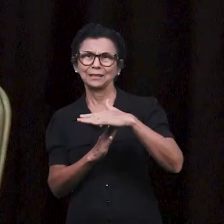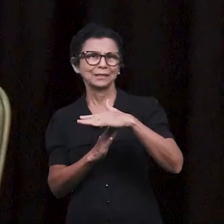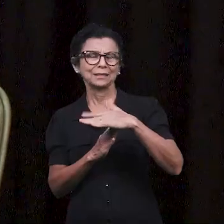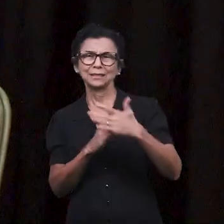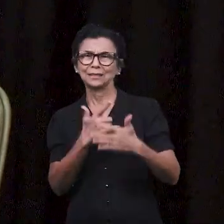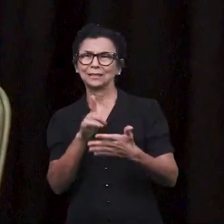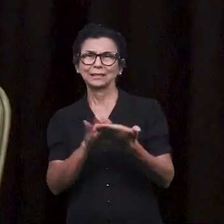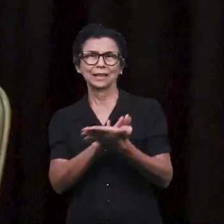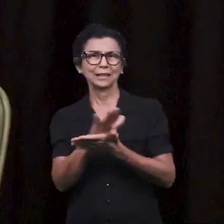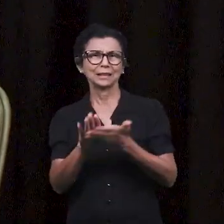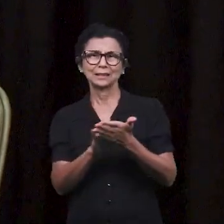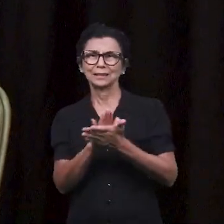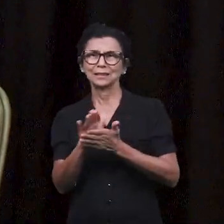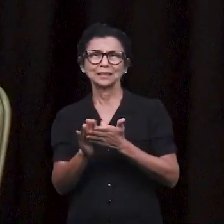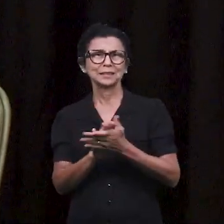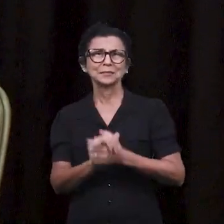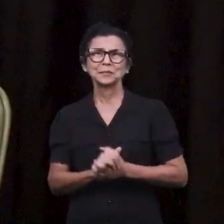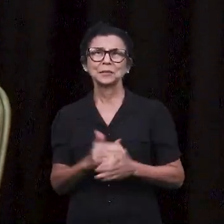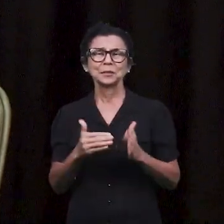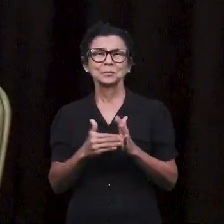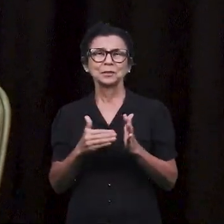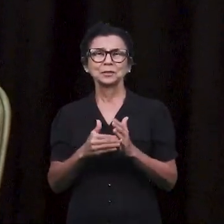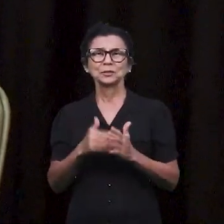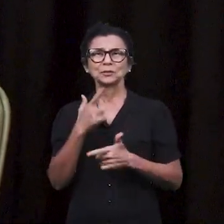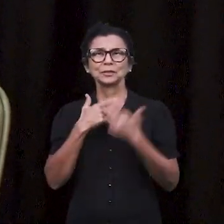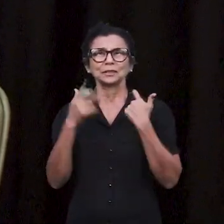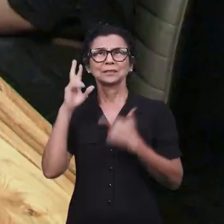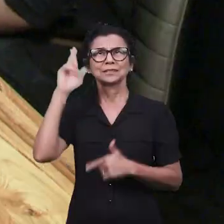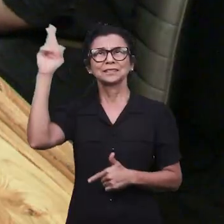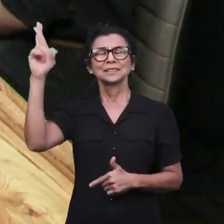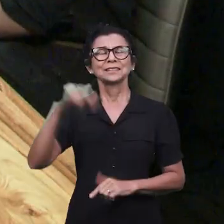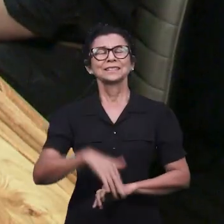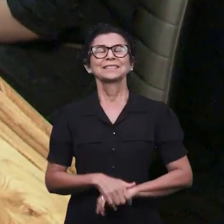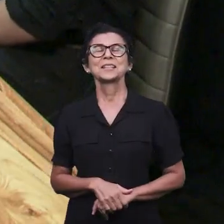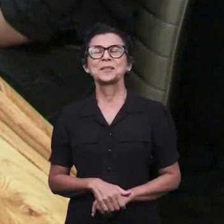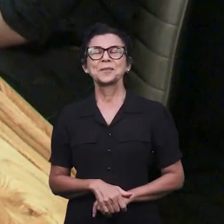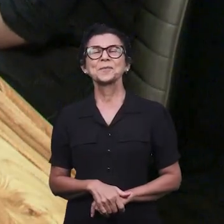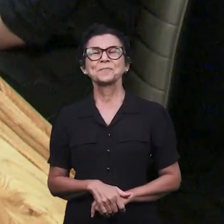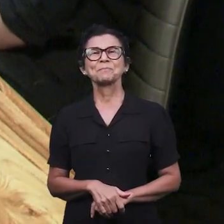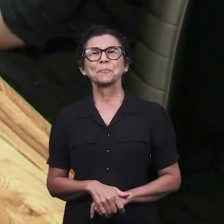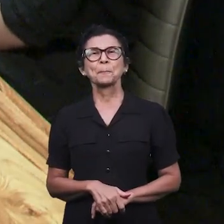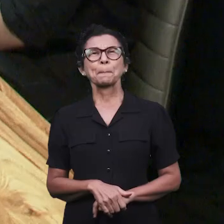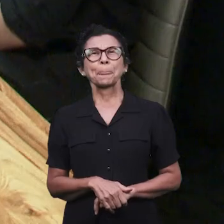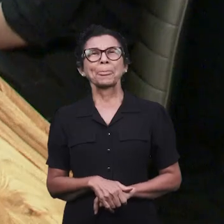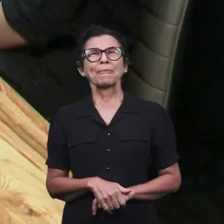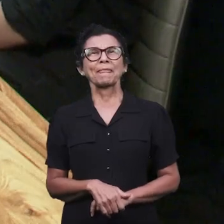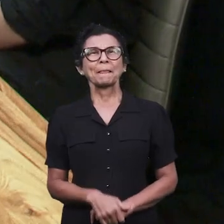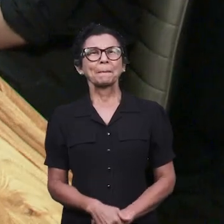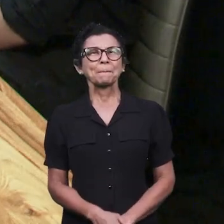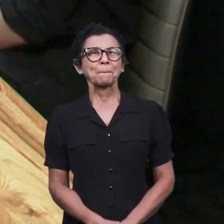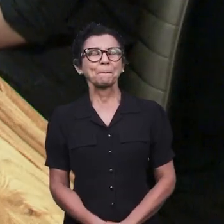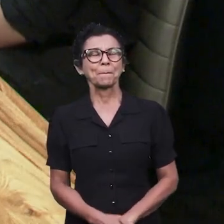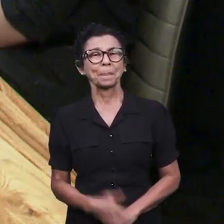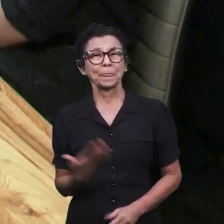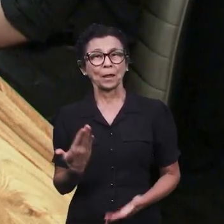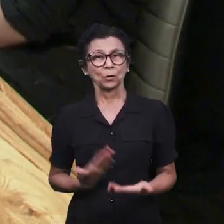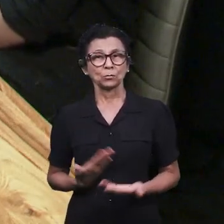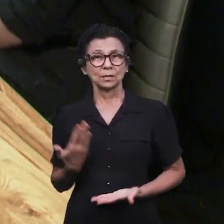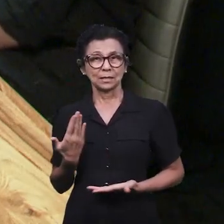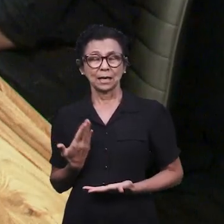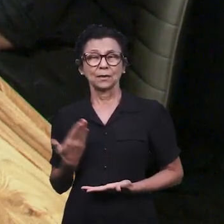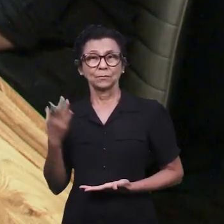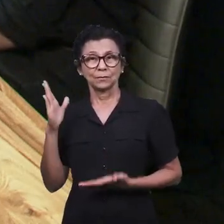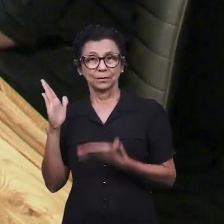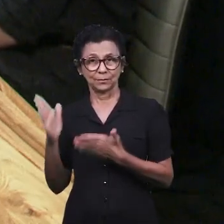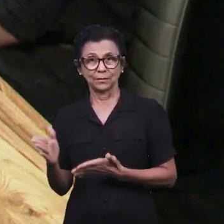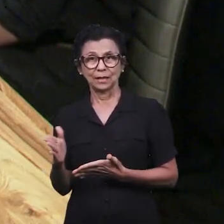que pudesse impedir a progressão daquilo que era o plano do Senhor. É maravilhoso a vida do servo, daquele que segue ao Senhor,